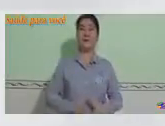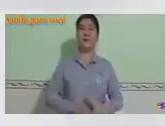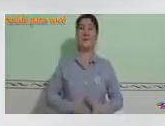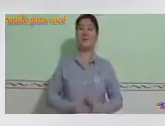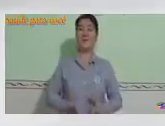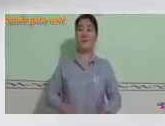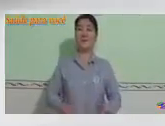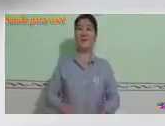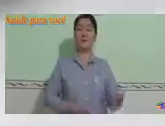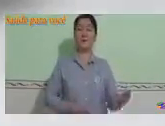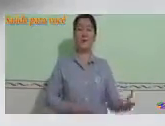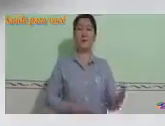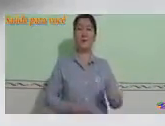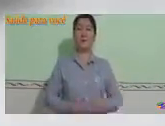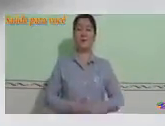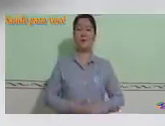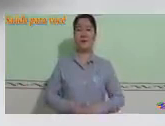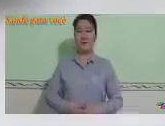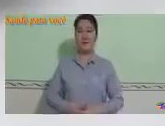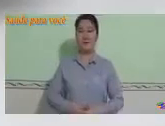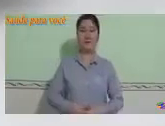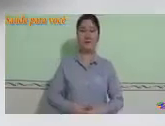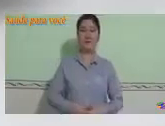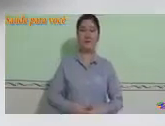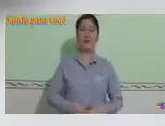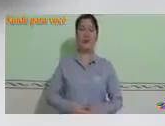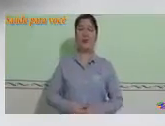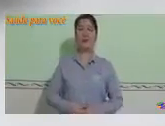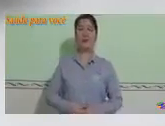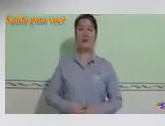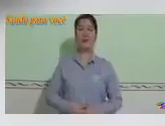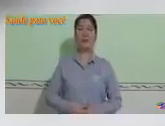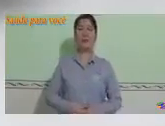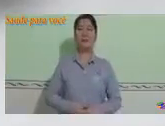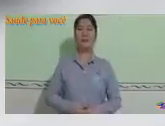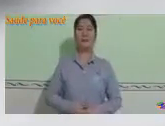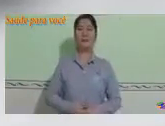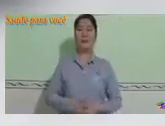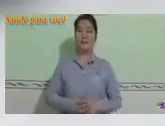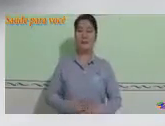60 mL DEHAMAMA acento agudo LIS destilhada ponto e vírgula 10